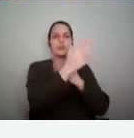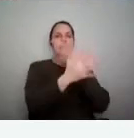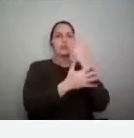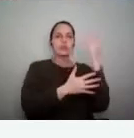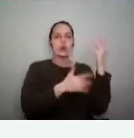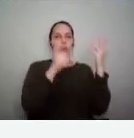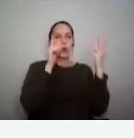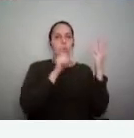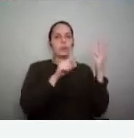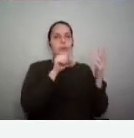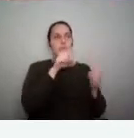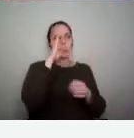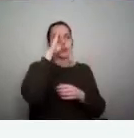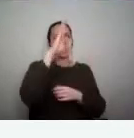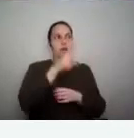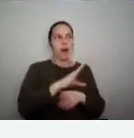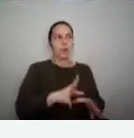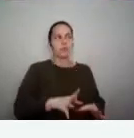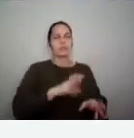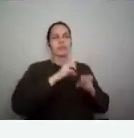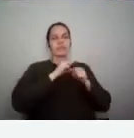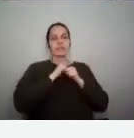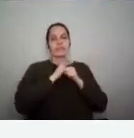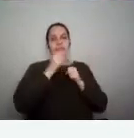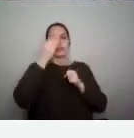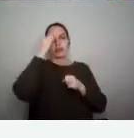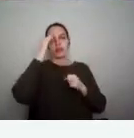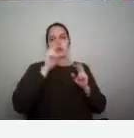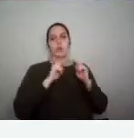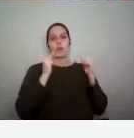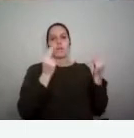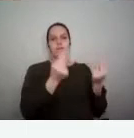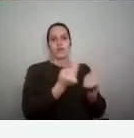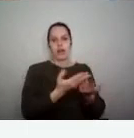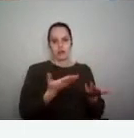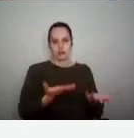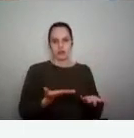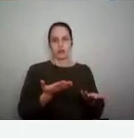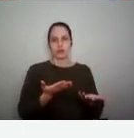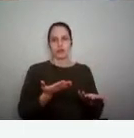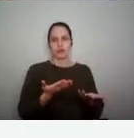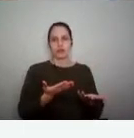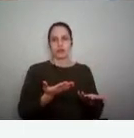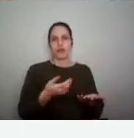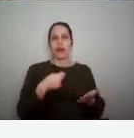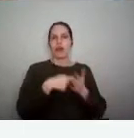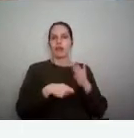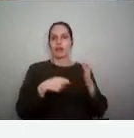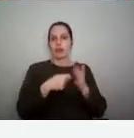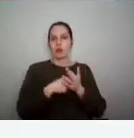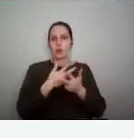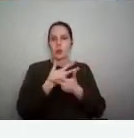universo, procurando banir as interpretações subjetivas, porque lembro que eu estou tentando dizer que